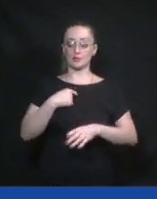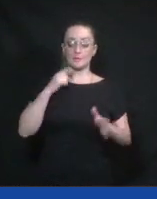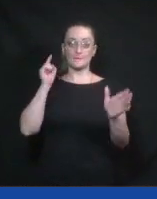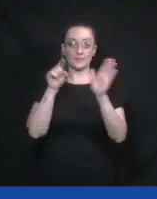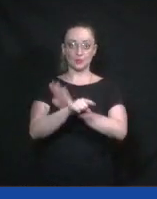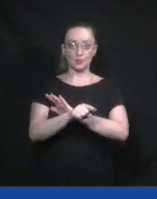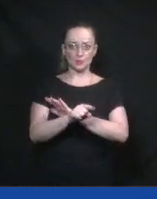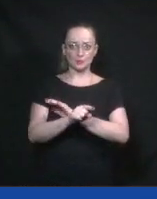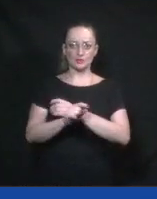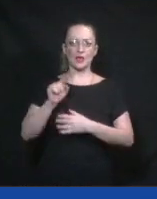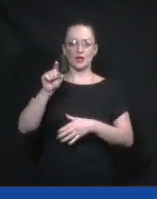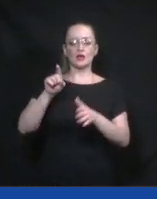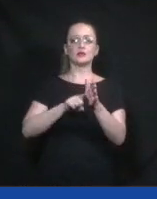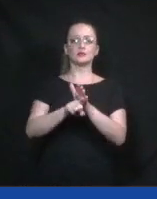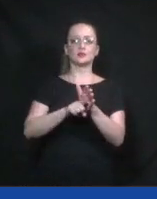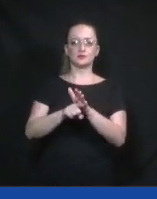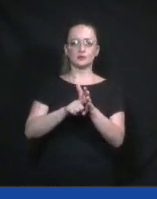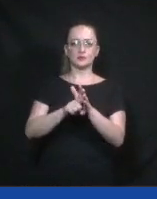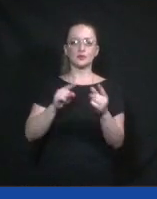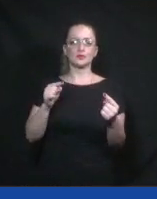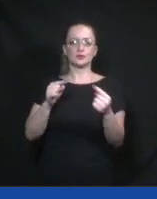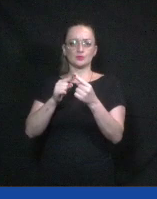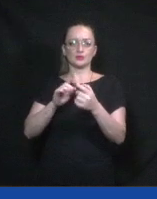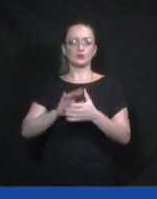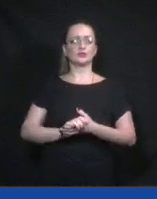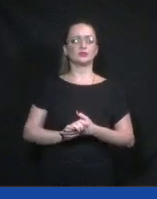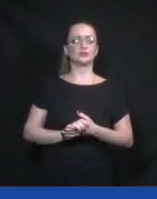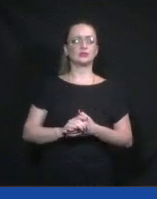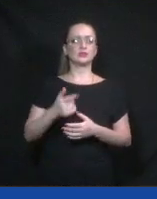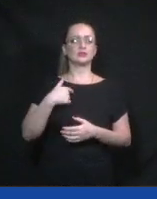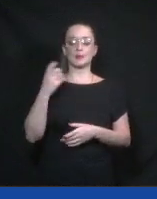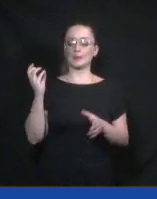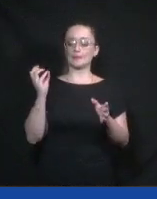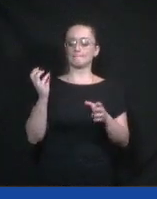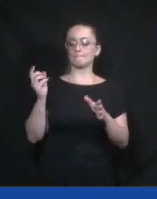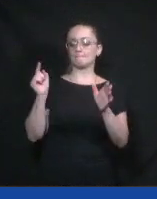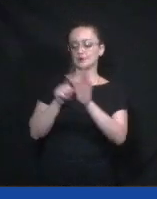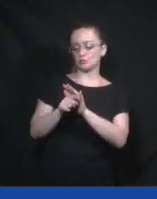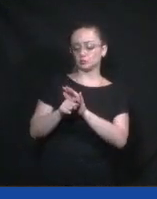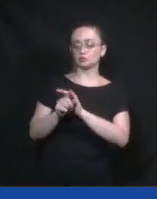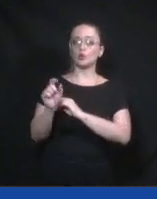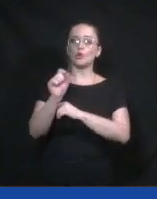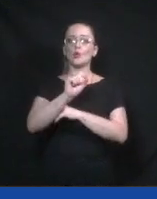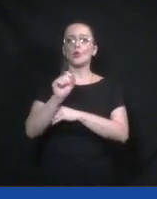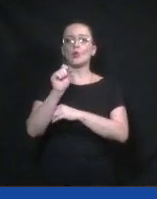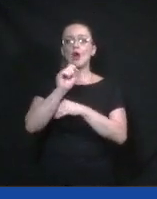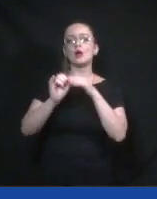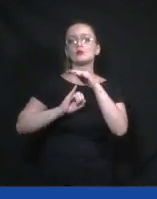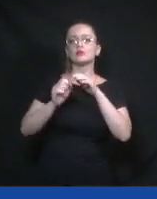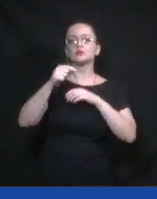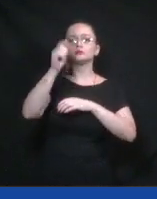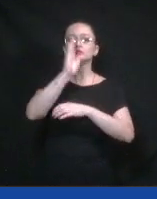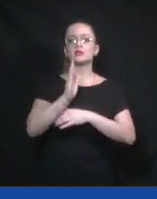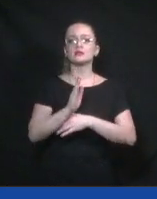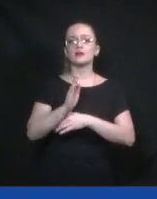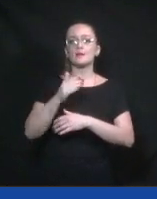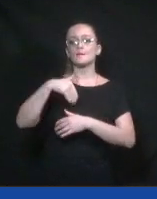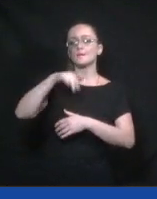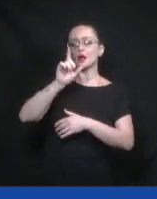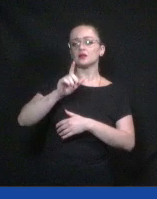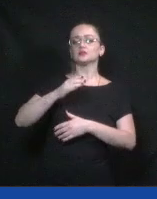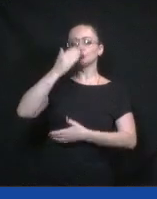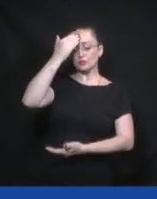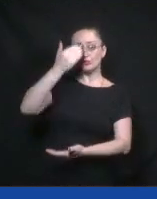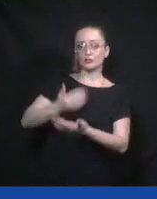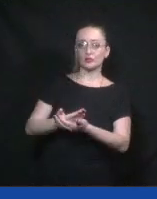pergunta e essa é uma pesquisa da Fundação Getulio Vargas quando a gente pergunta quais são as instruções que o brasileiro mais ou menos